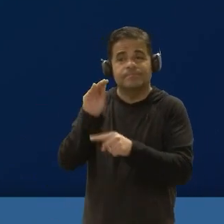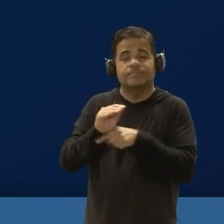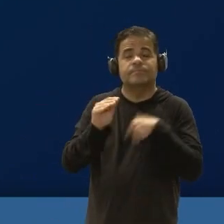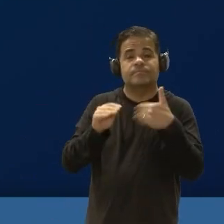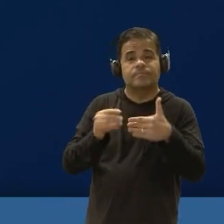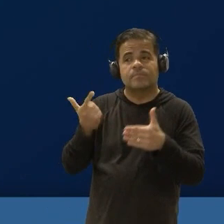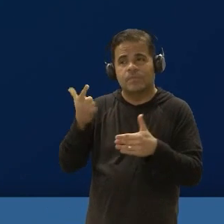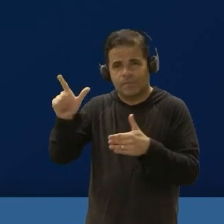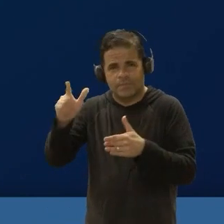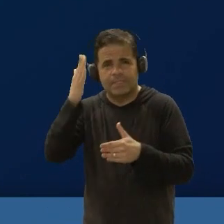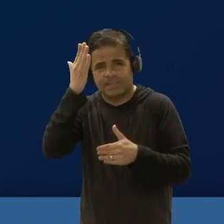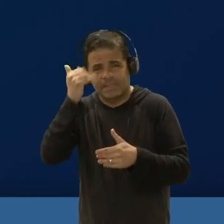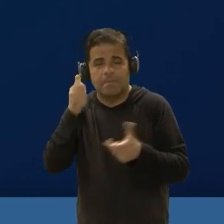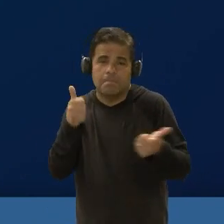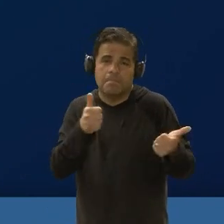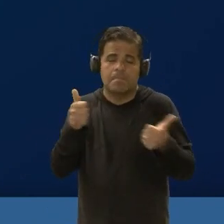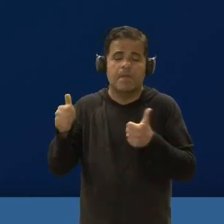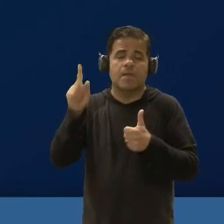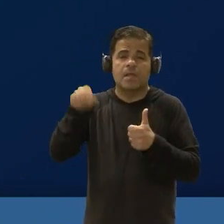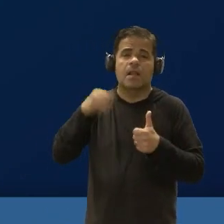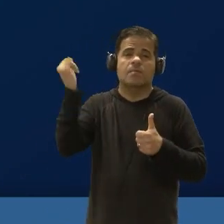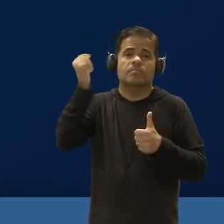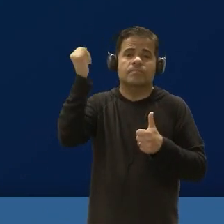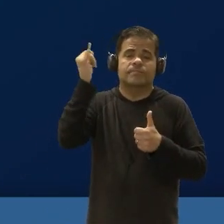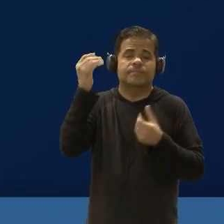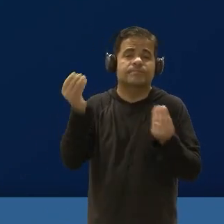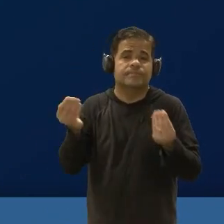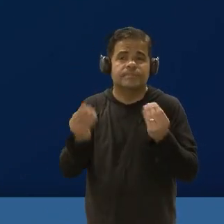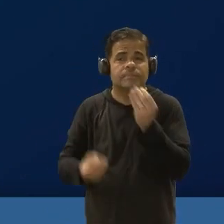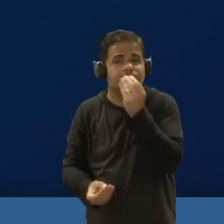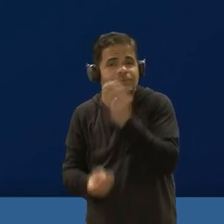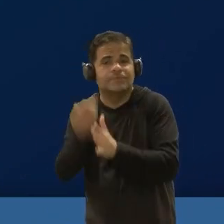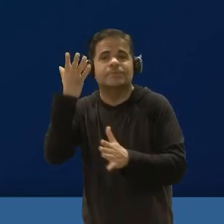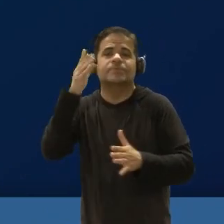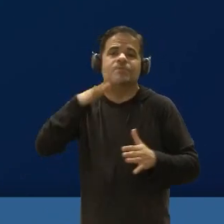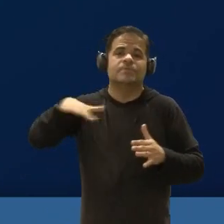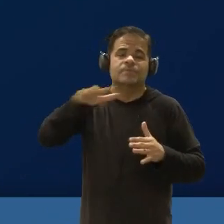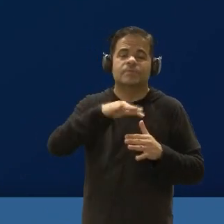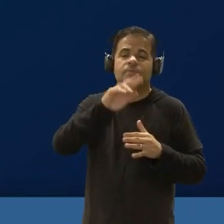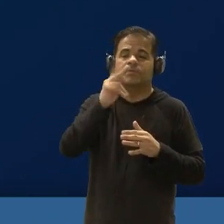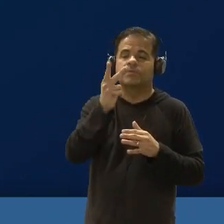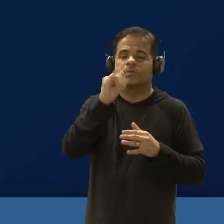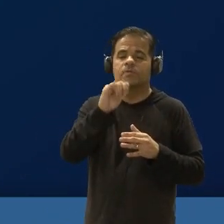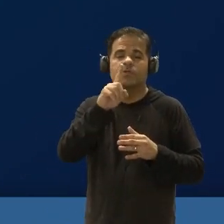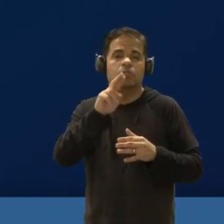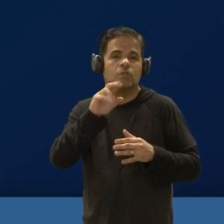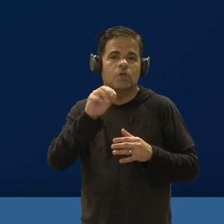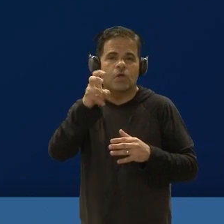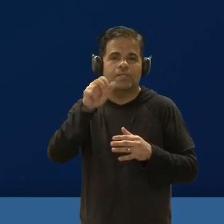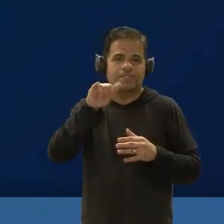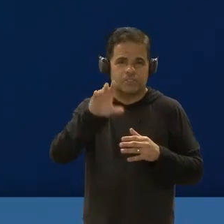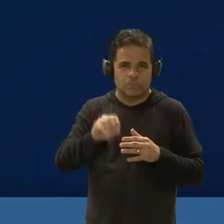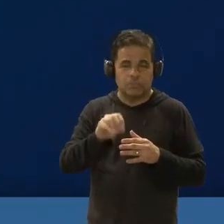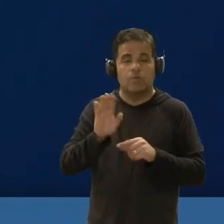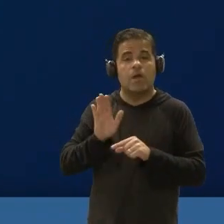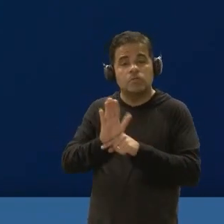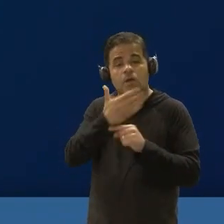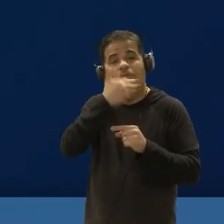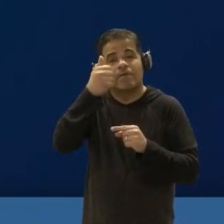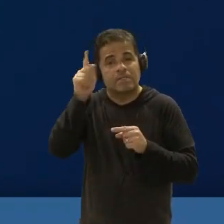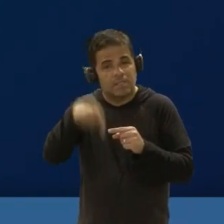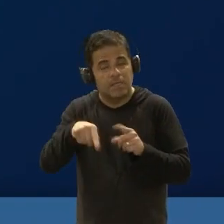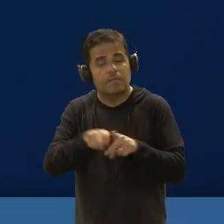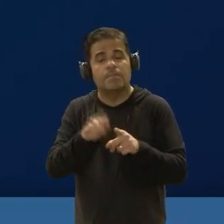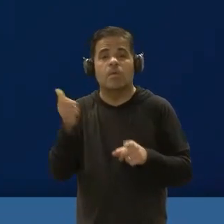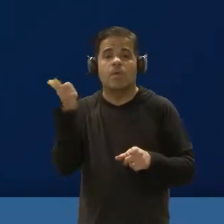leucina, a gente sabe muito bem que é fundamental na formação do hidroximetilbutirato, facilitando ainda